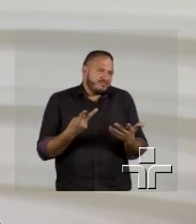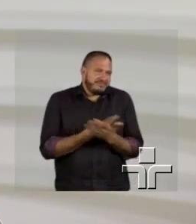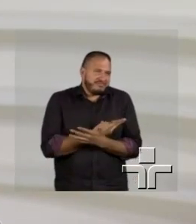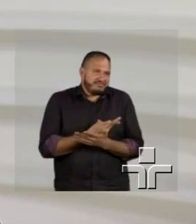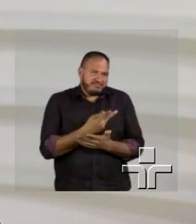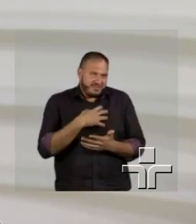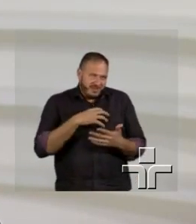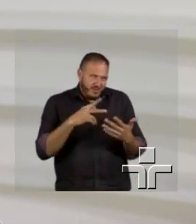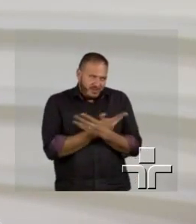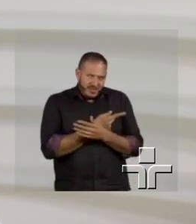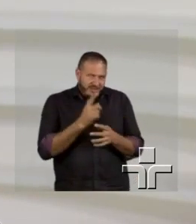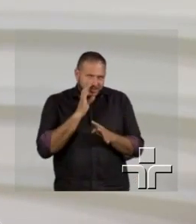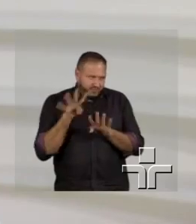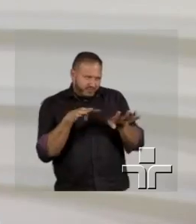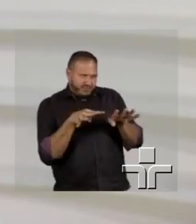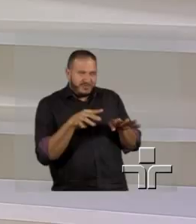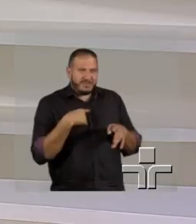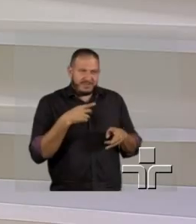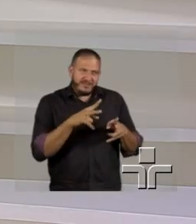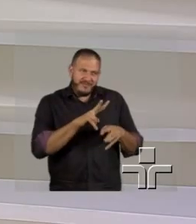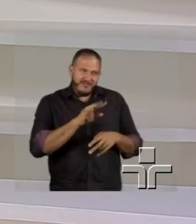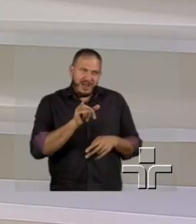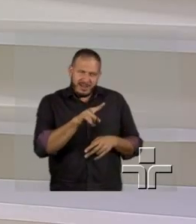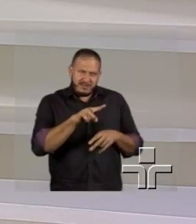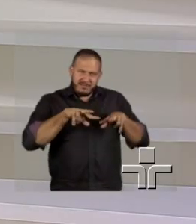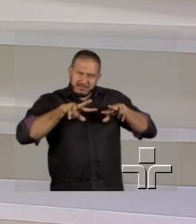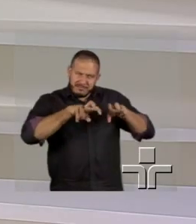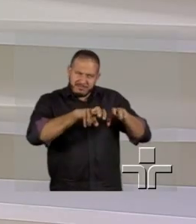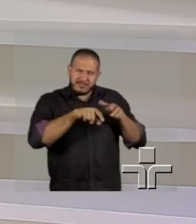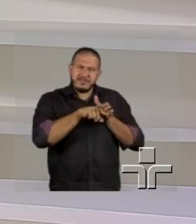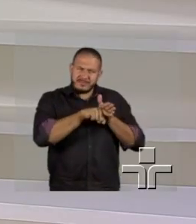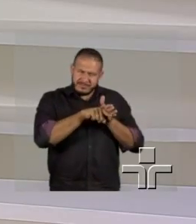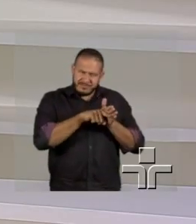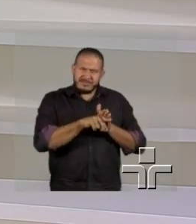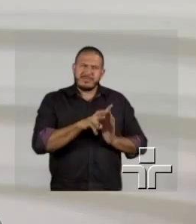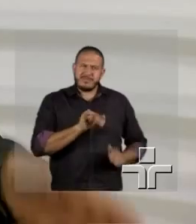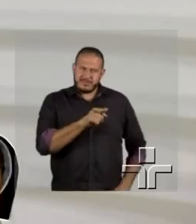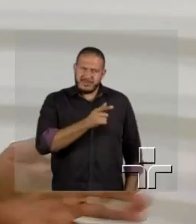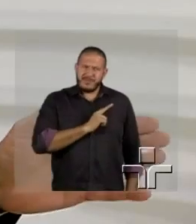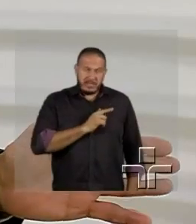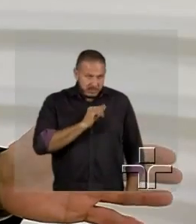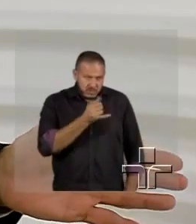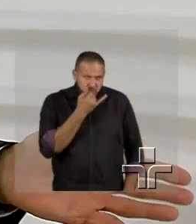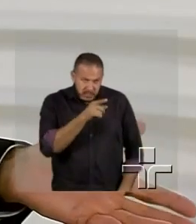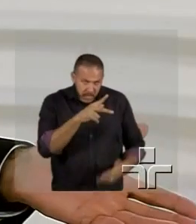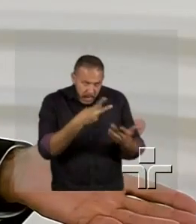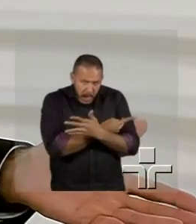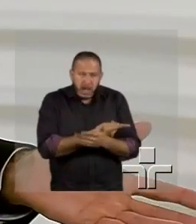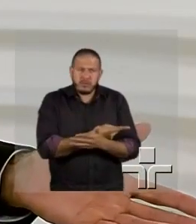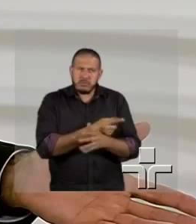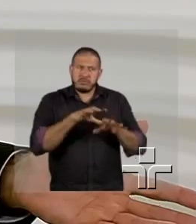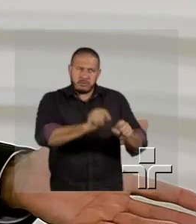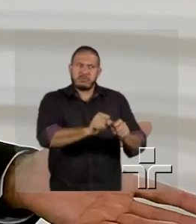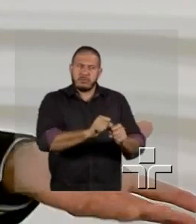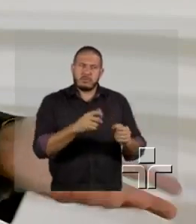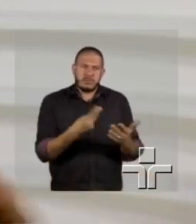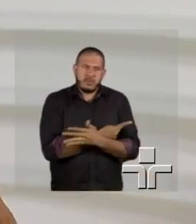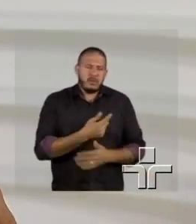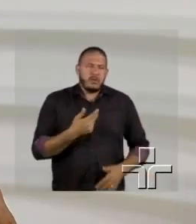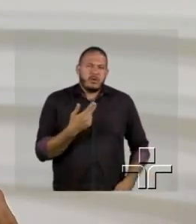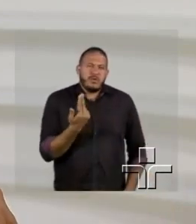ao governo, que é a questão do combate à corrupção, né? O Bolsonaro chegou ao poder largamente em função desse discurso do combate à